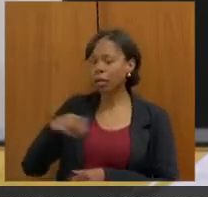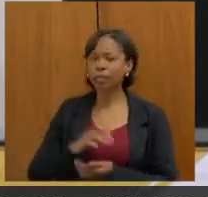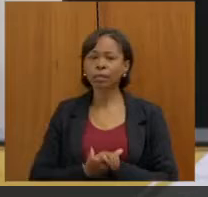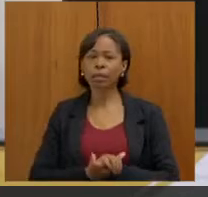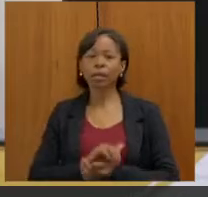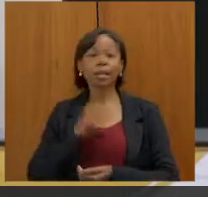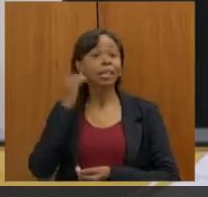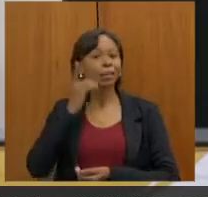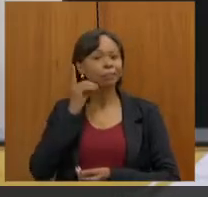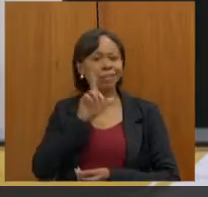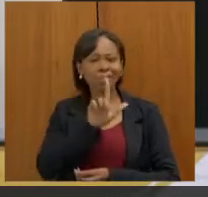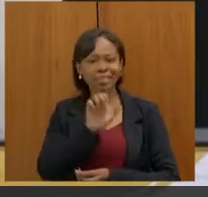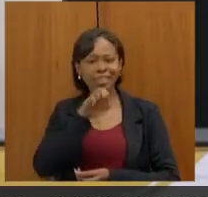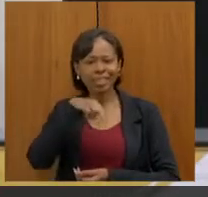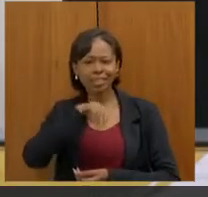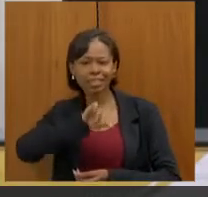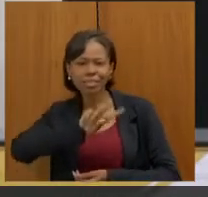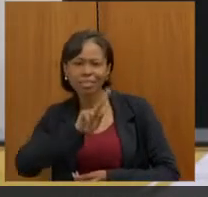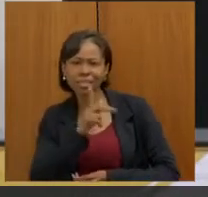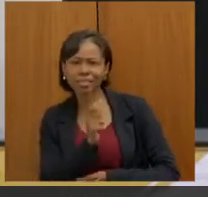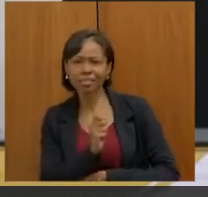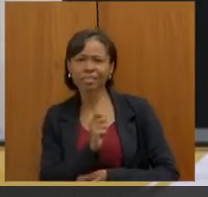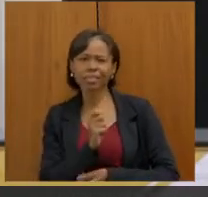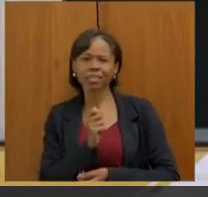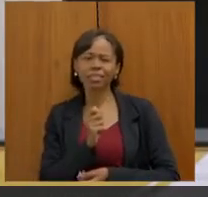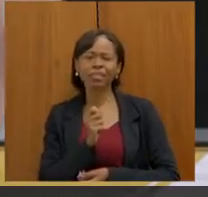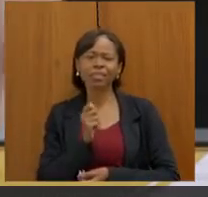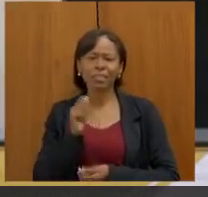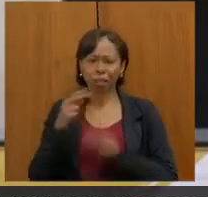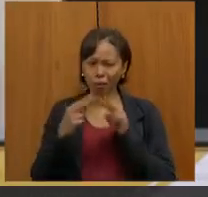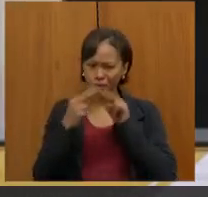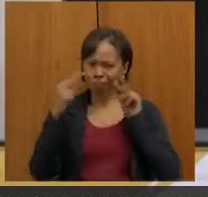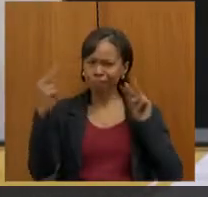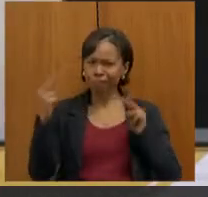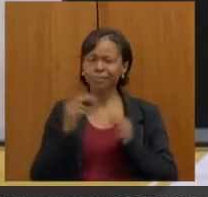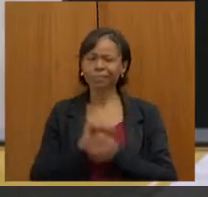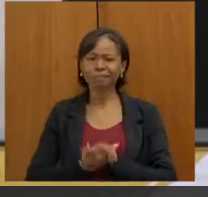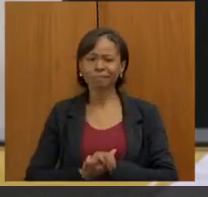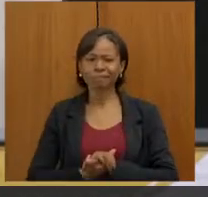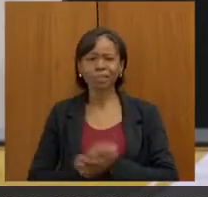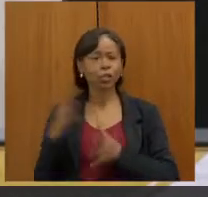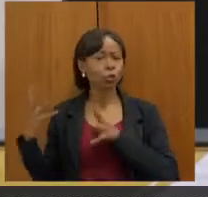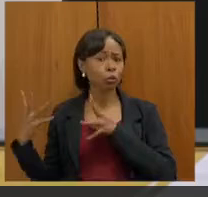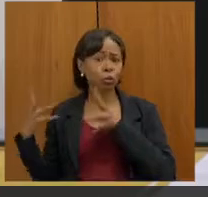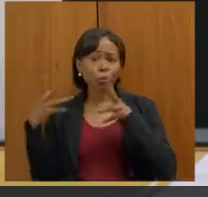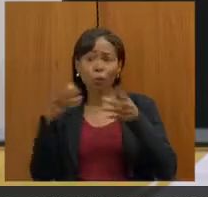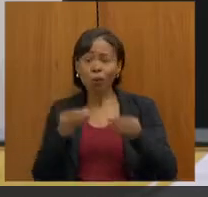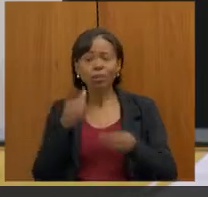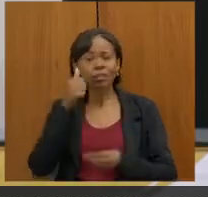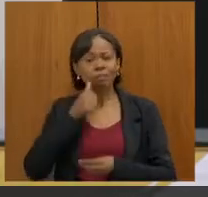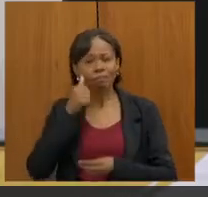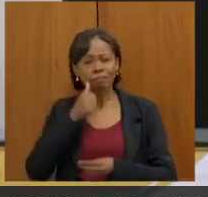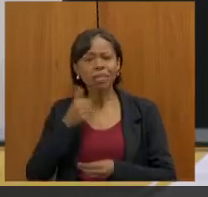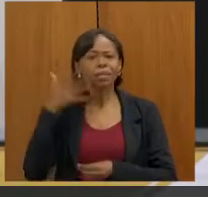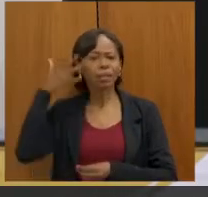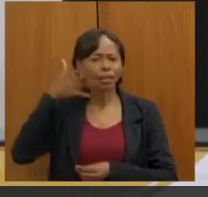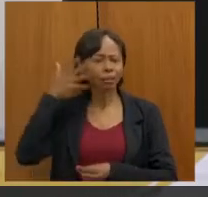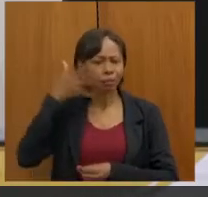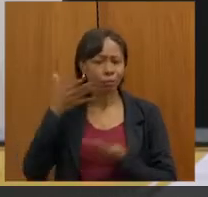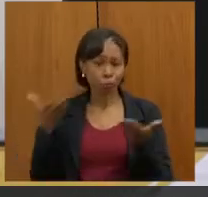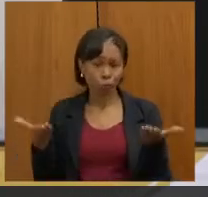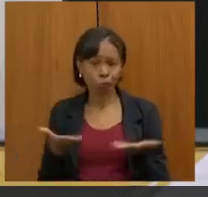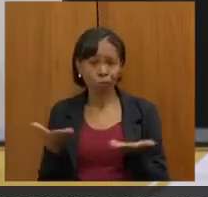Leninha que está nos acompanhando desde o início de forma remota e todos que passaram por aqui deixaram suas contribuições